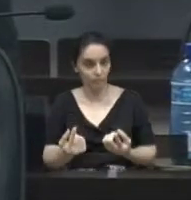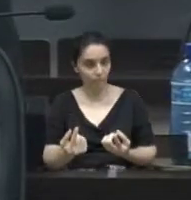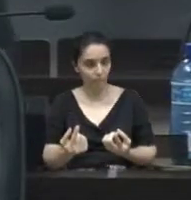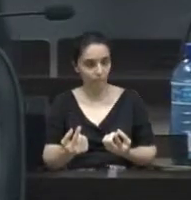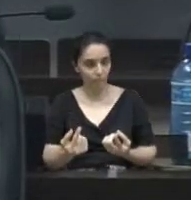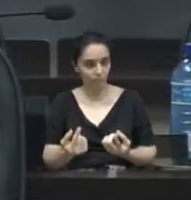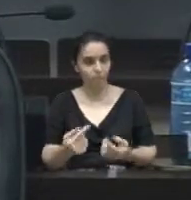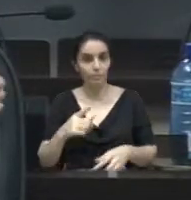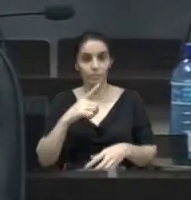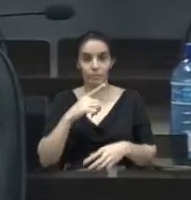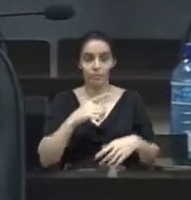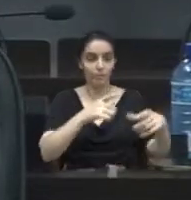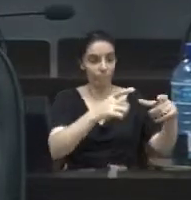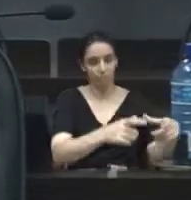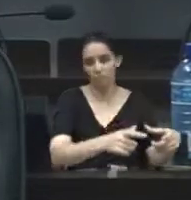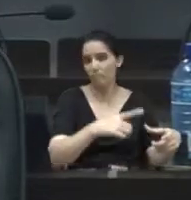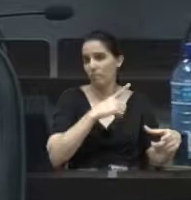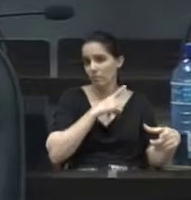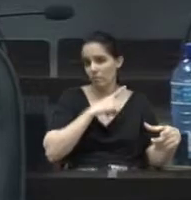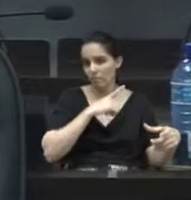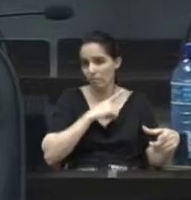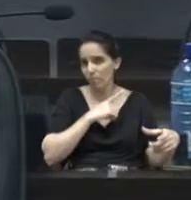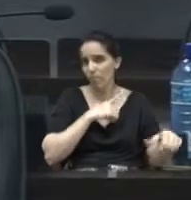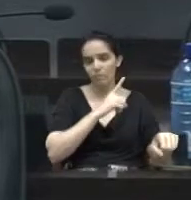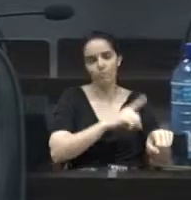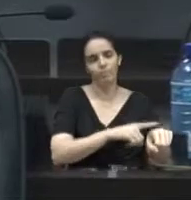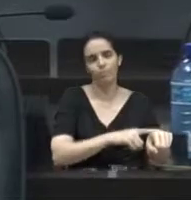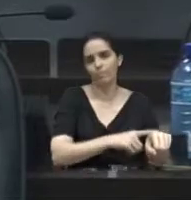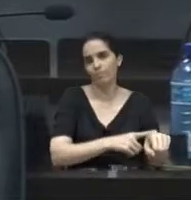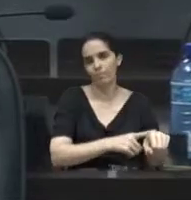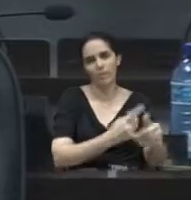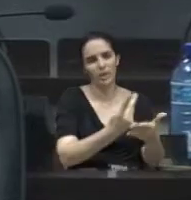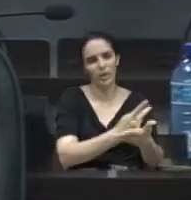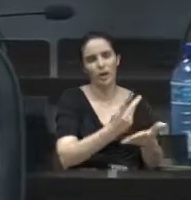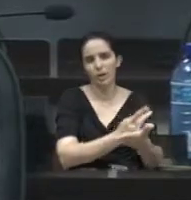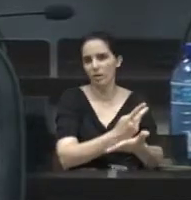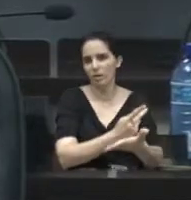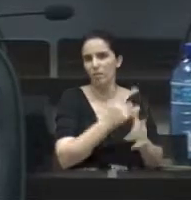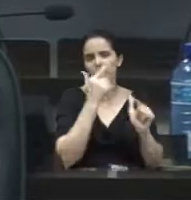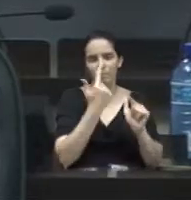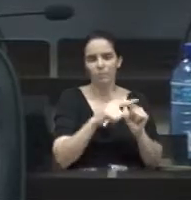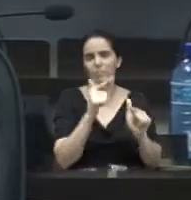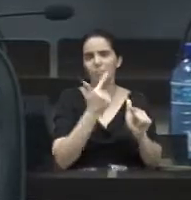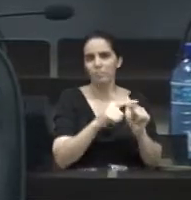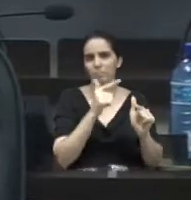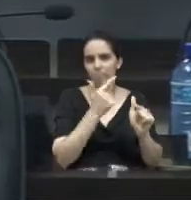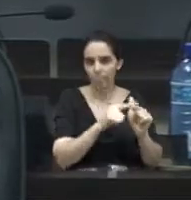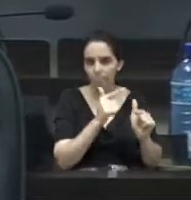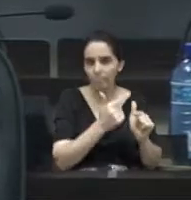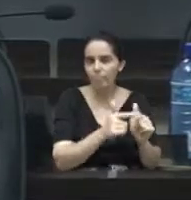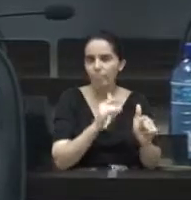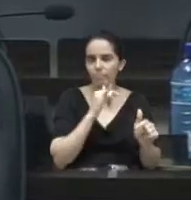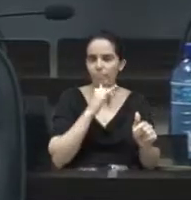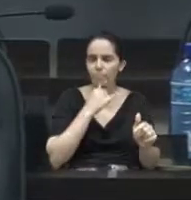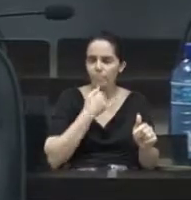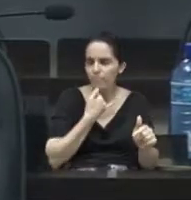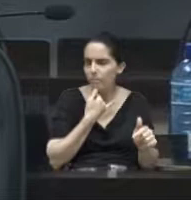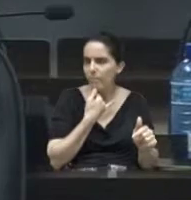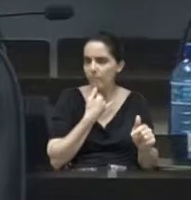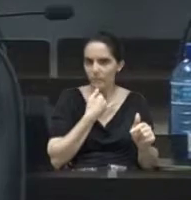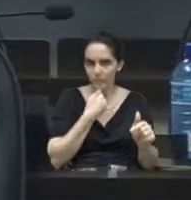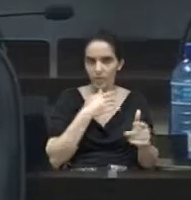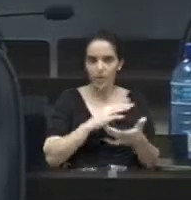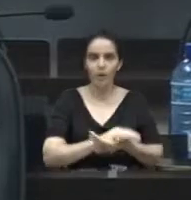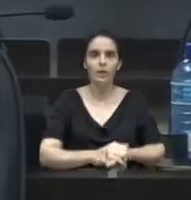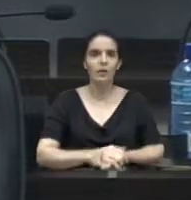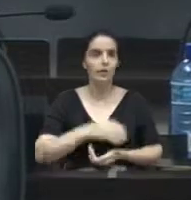infelizmente, outros pontos que não estão dentro da mesma adequação e está tendo bastante ainda desencontro de informações. E